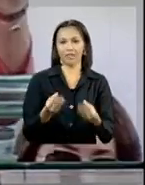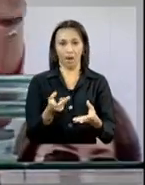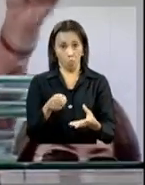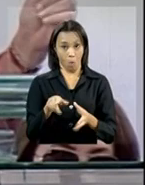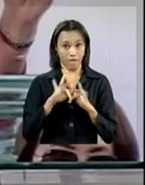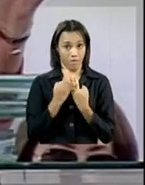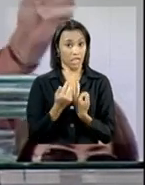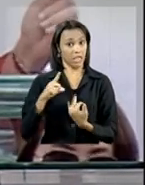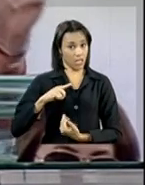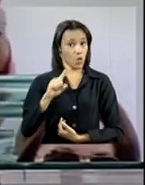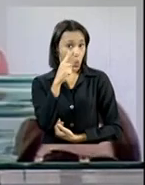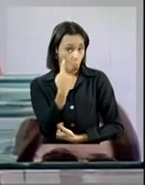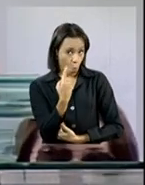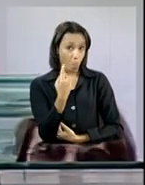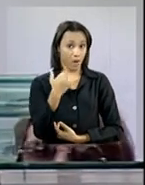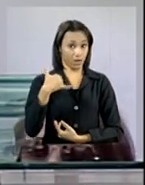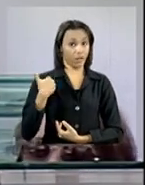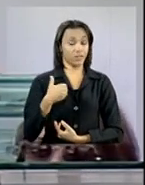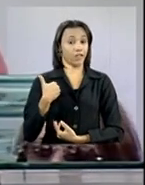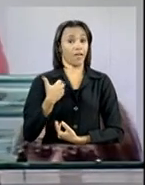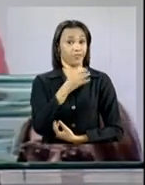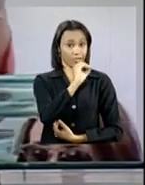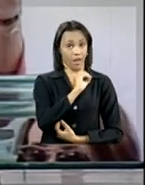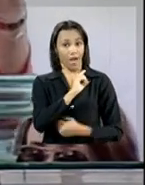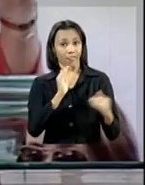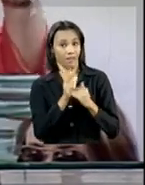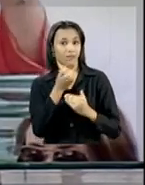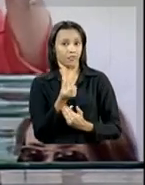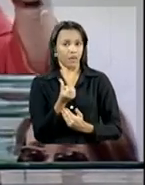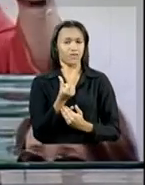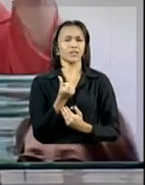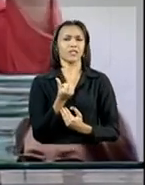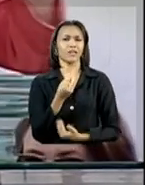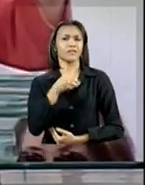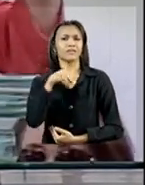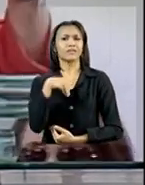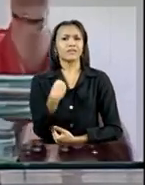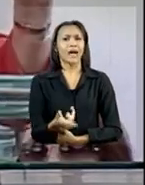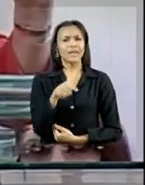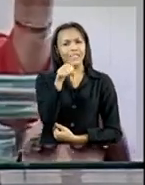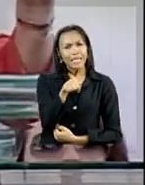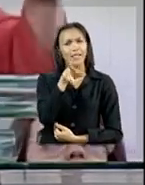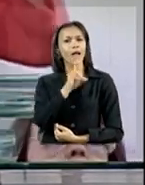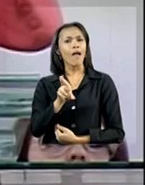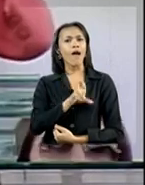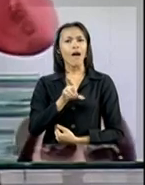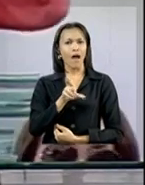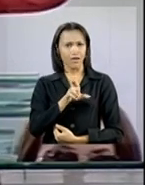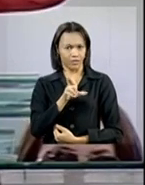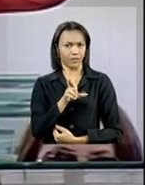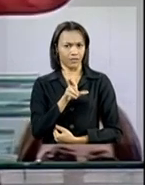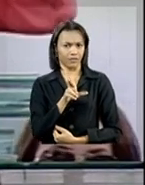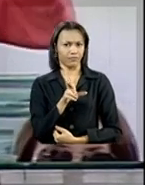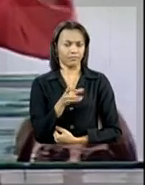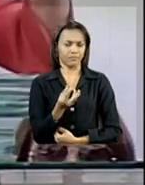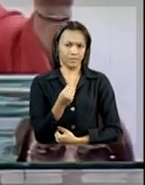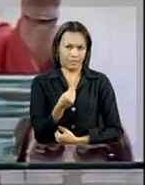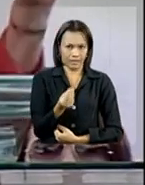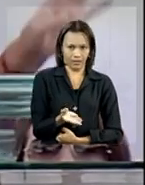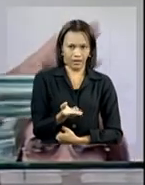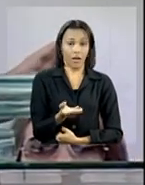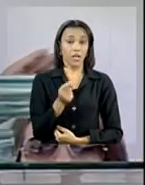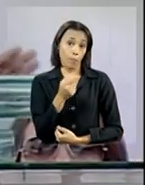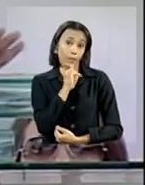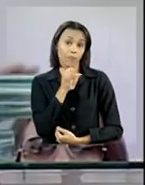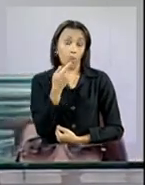tem uma criança de 0 a 6 anos a renda mínima de r$ 0 per capita então